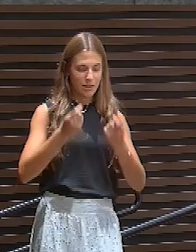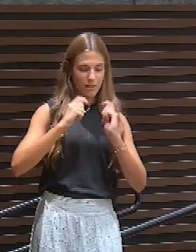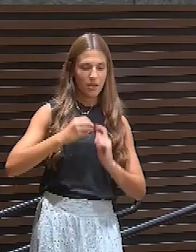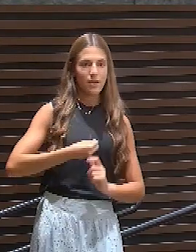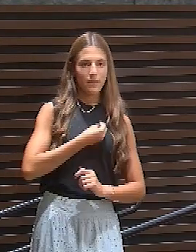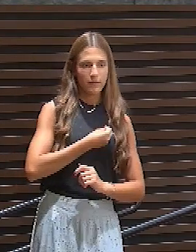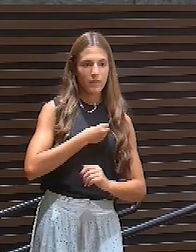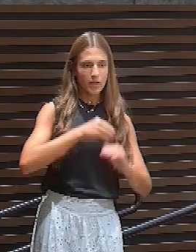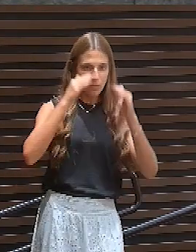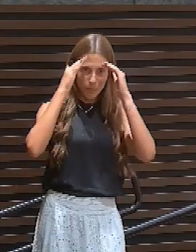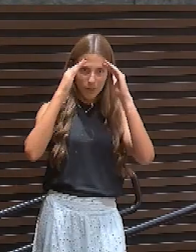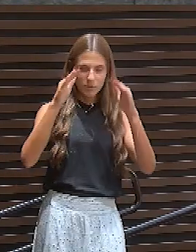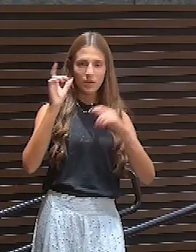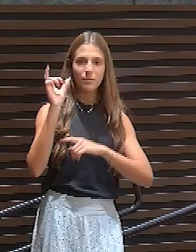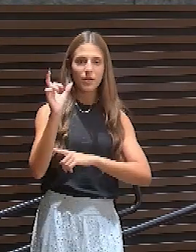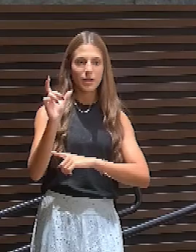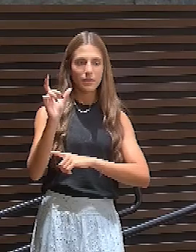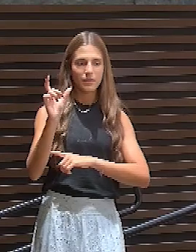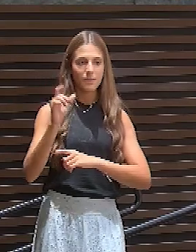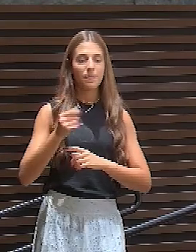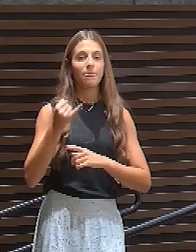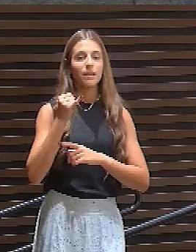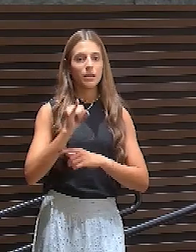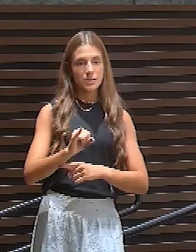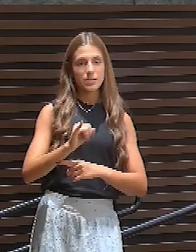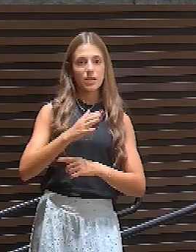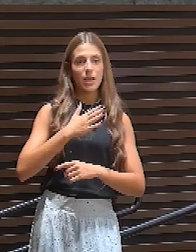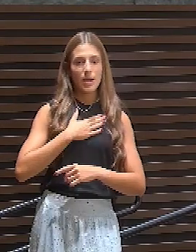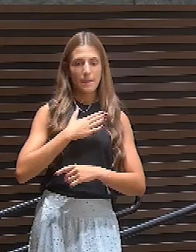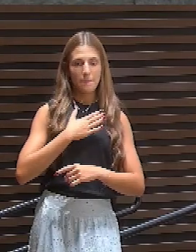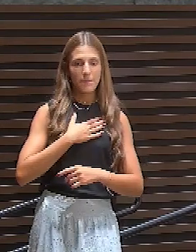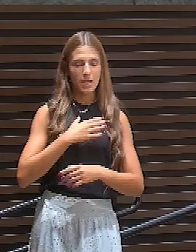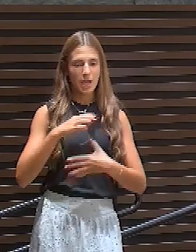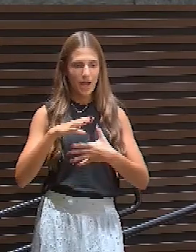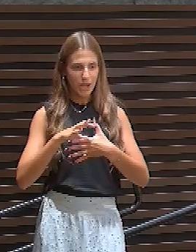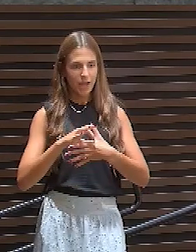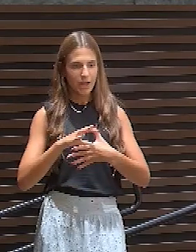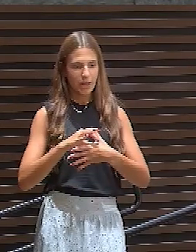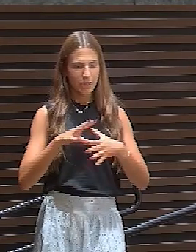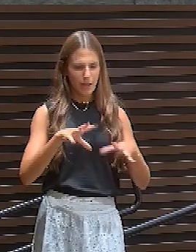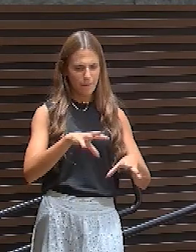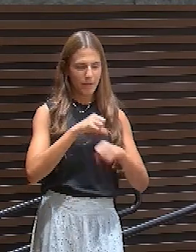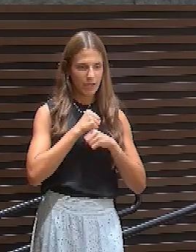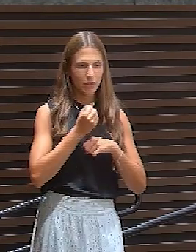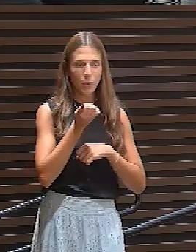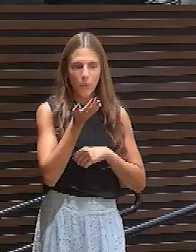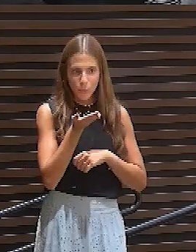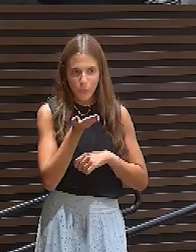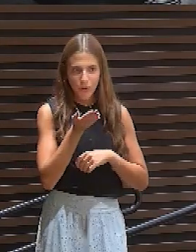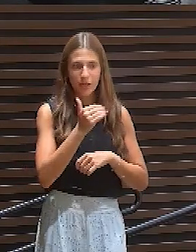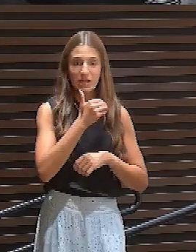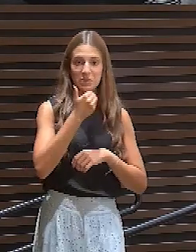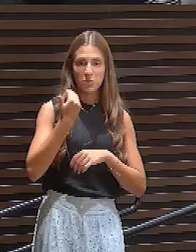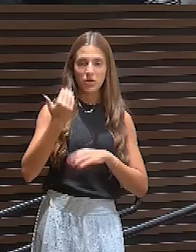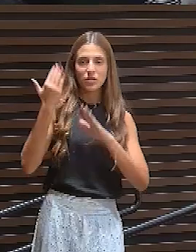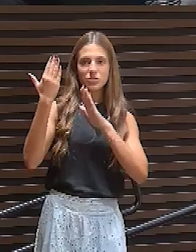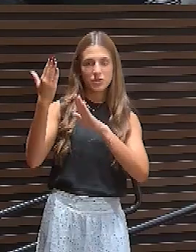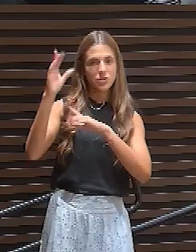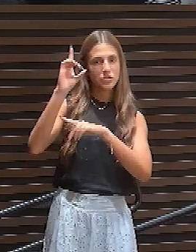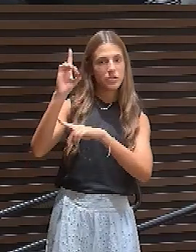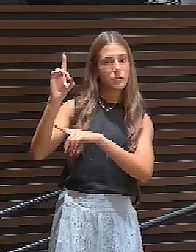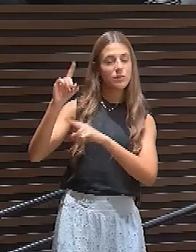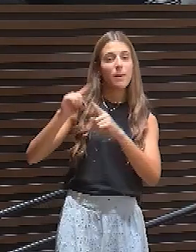ao pó, ela está morta com relação a Deus. Mas quando o Espírito Santo vem, ele vivifica.